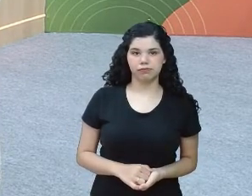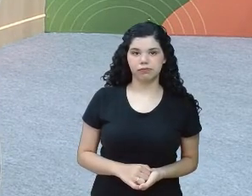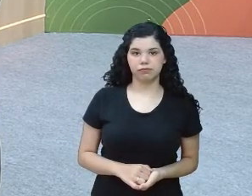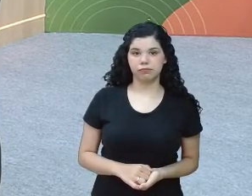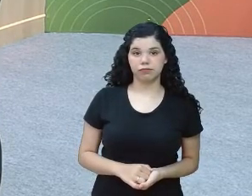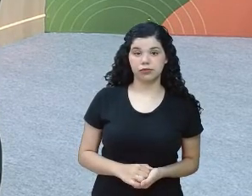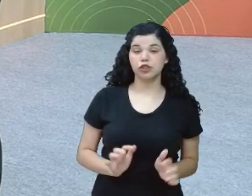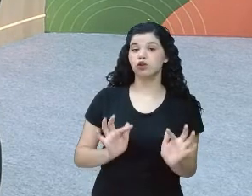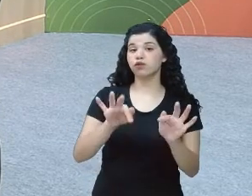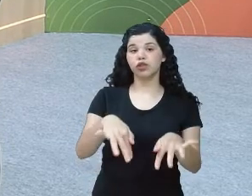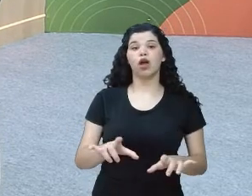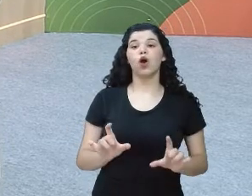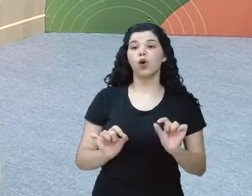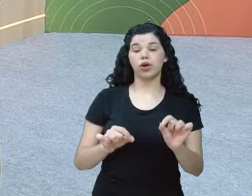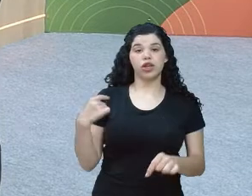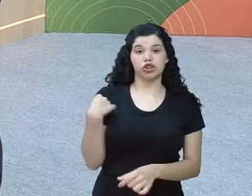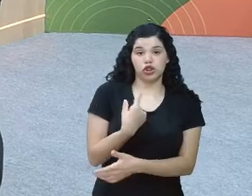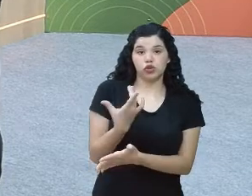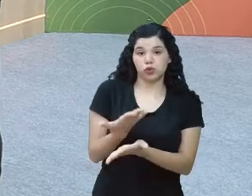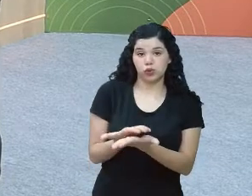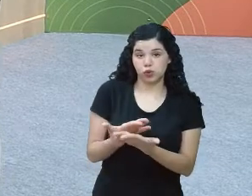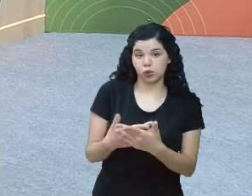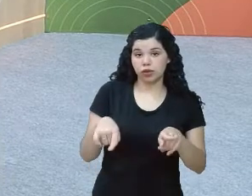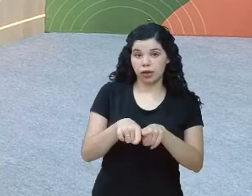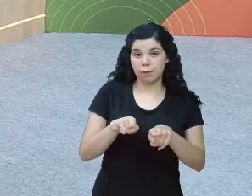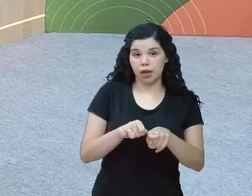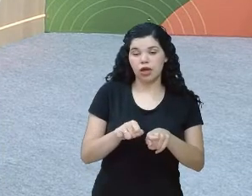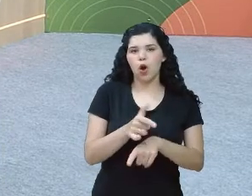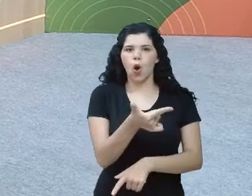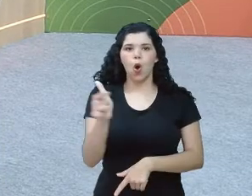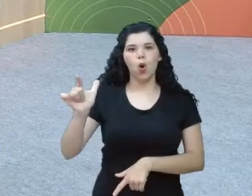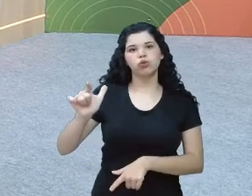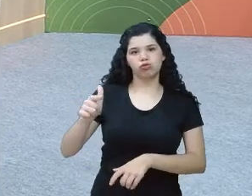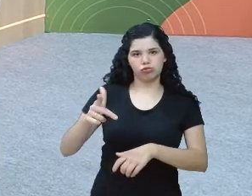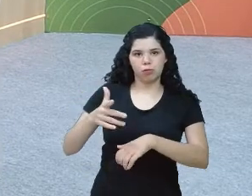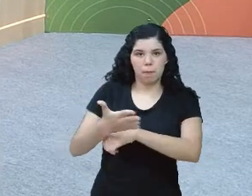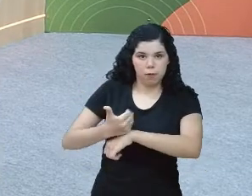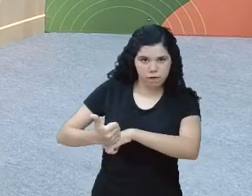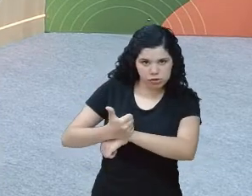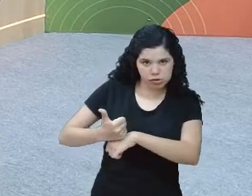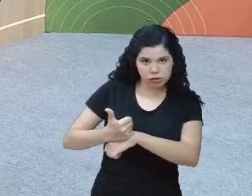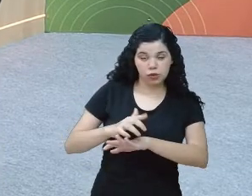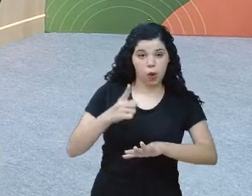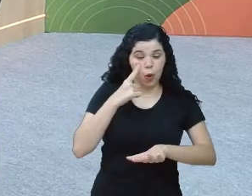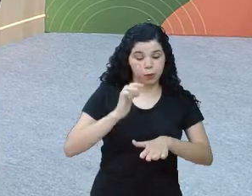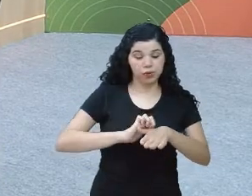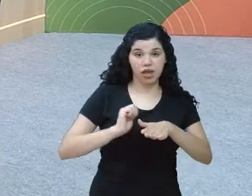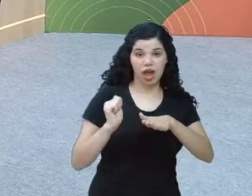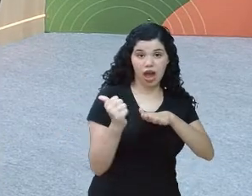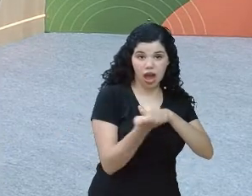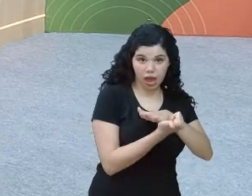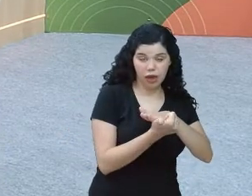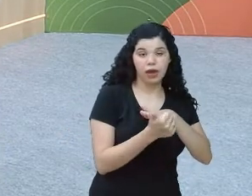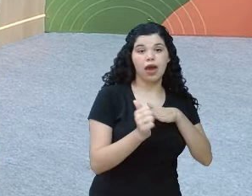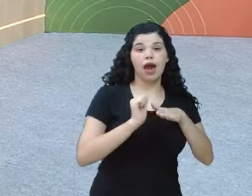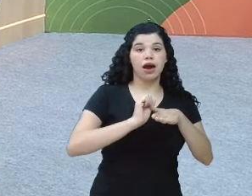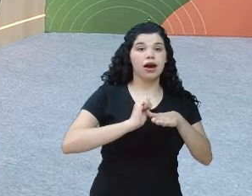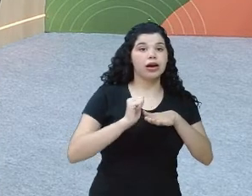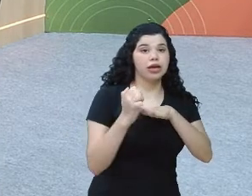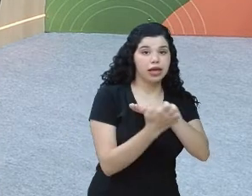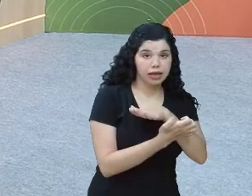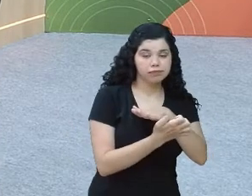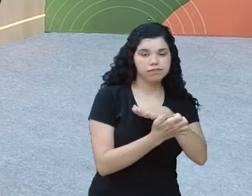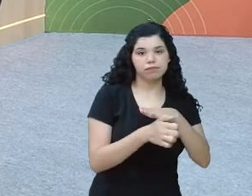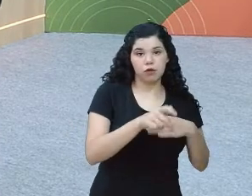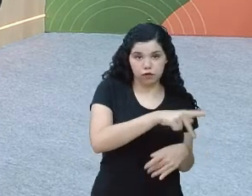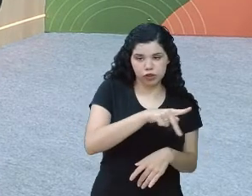E, por fim, nós vimos também outros profissionais. O professor do AEE, ele também seleciona esses